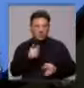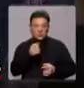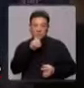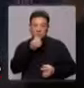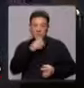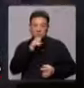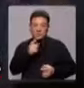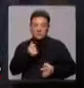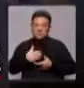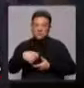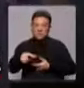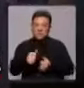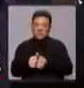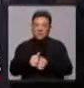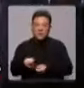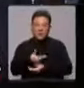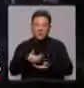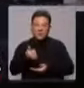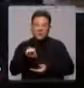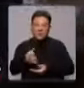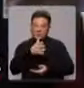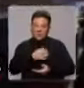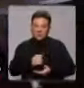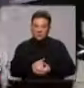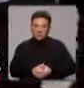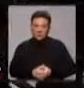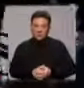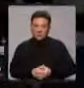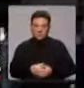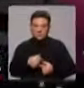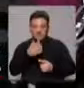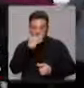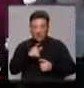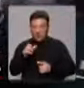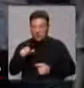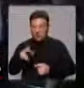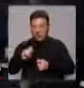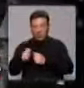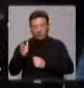riscos de investirem no papel comercial do BES. Para a GNR já arranjaram o dinheiro,